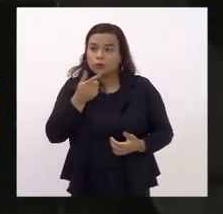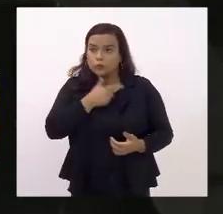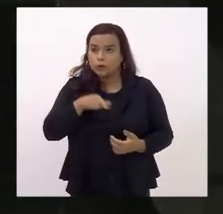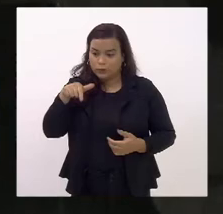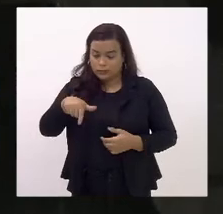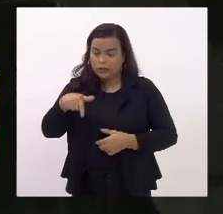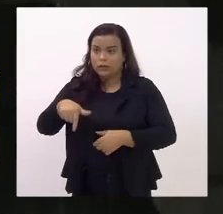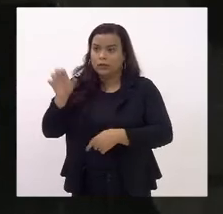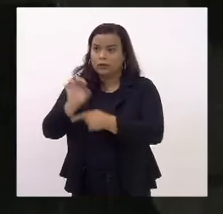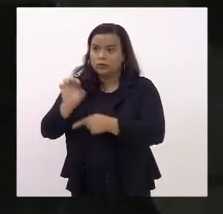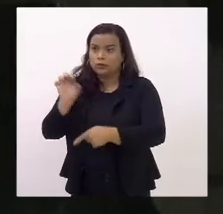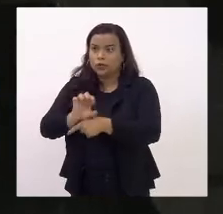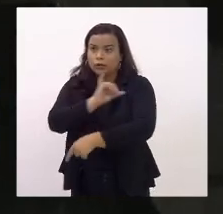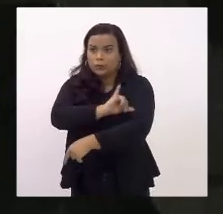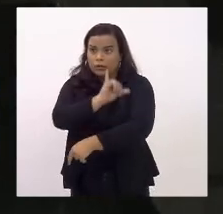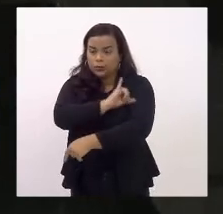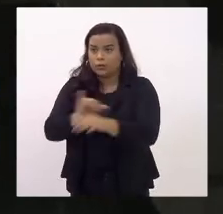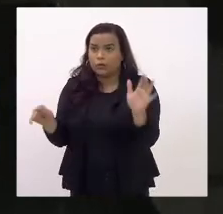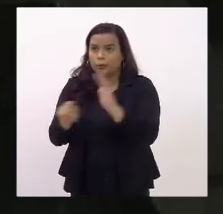Rio de Janeiro